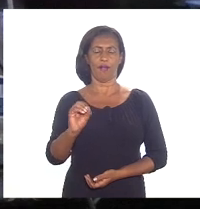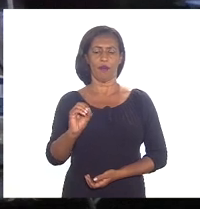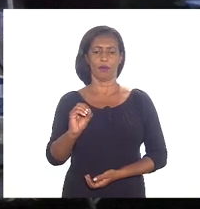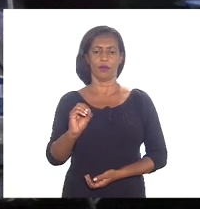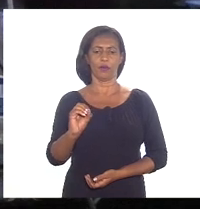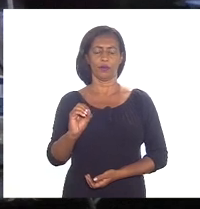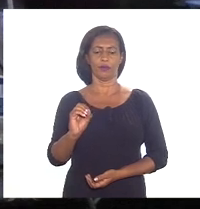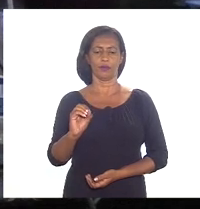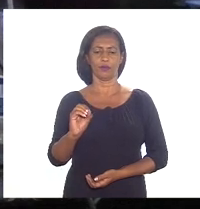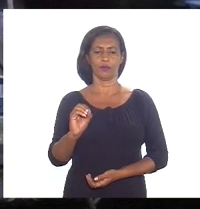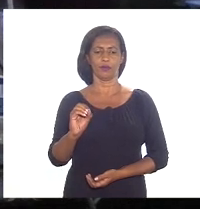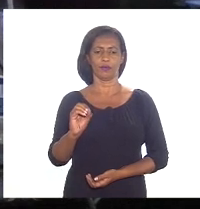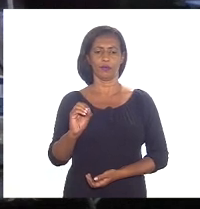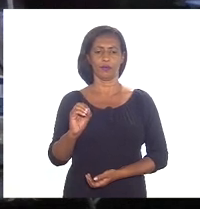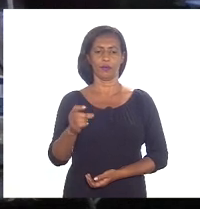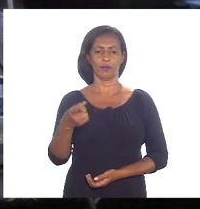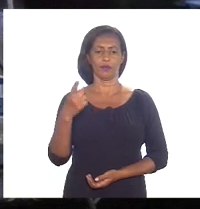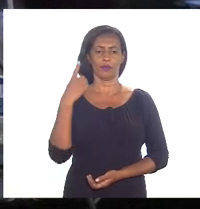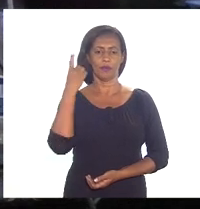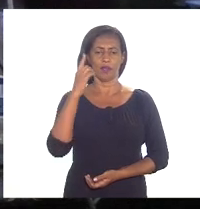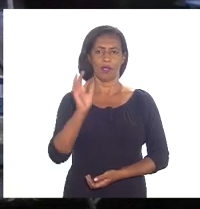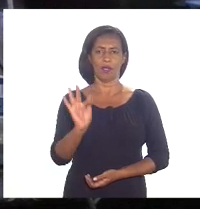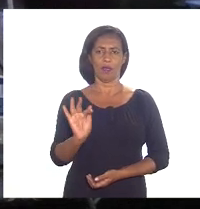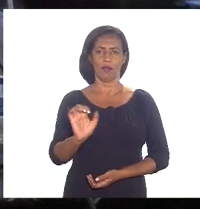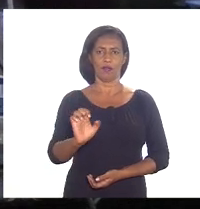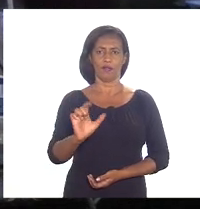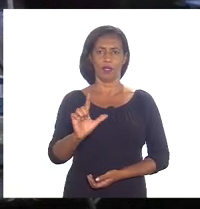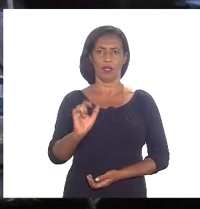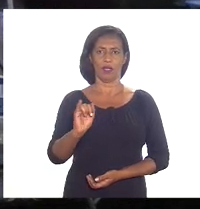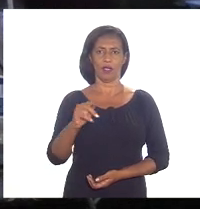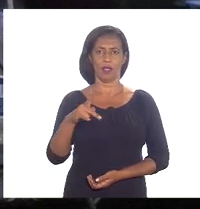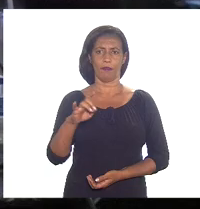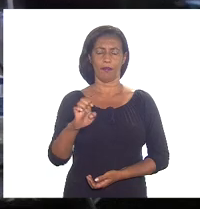deputado Fábio Silva, deputado Felipe Soares,